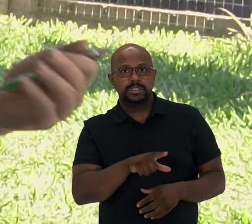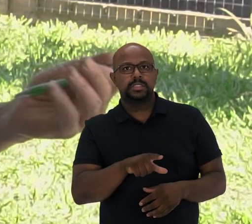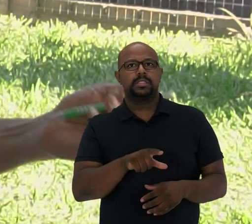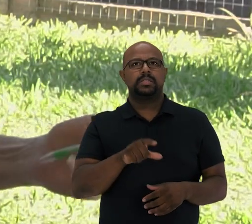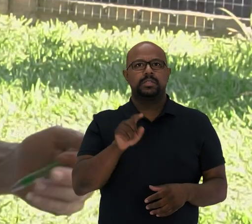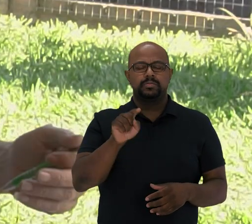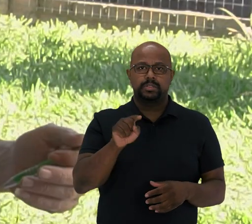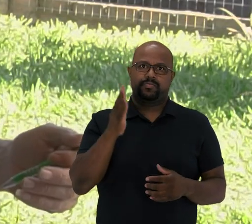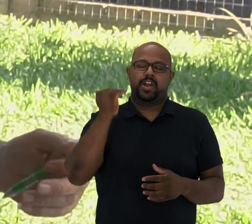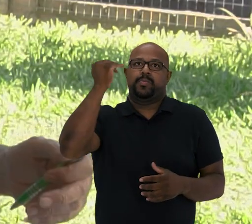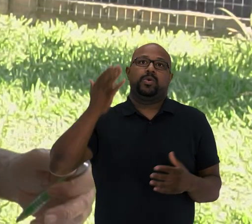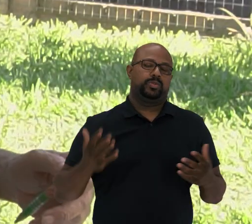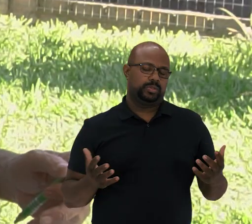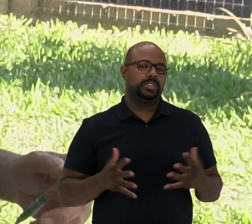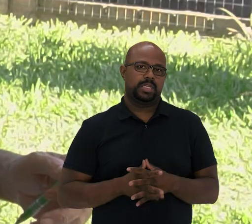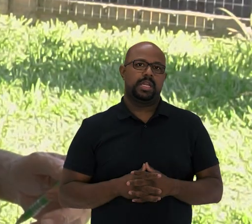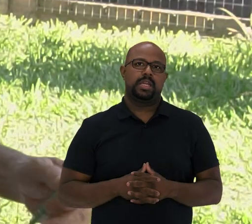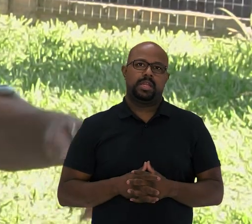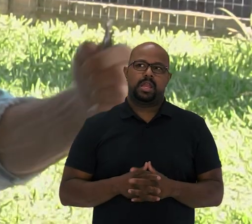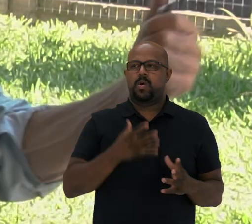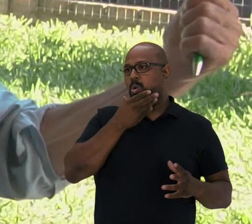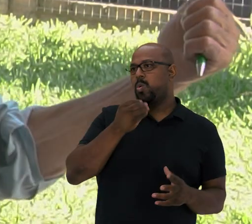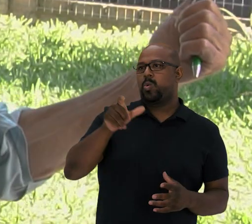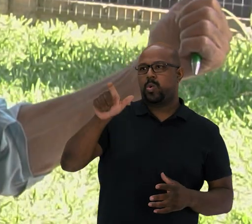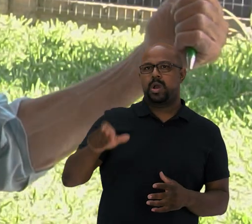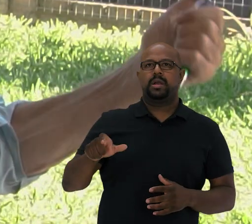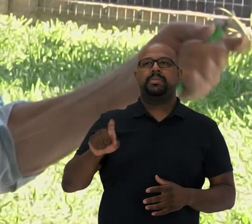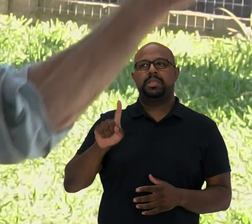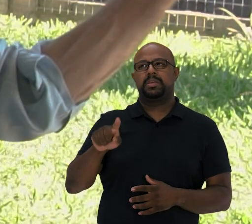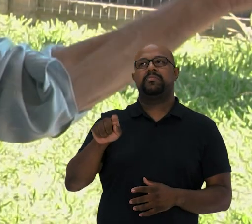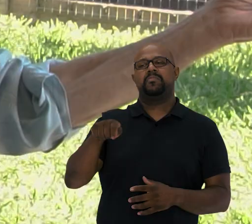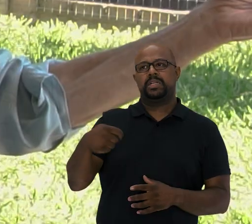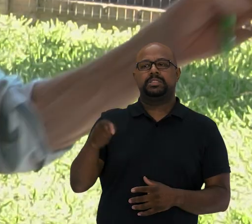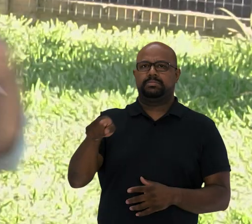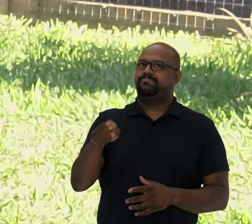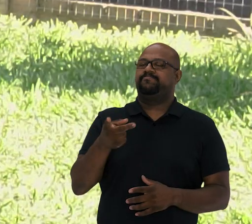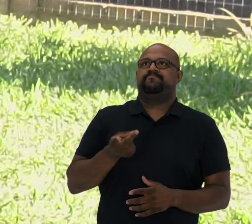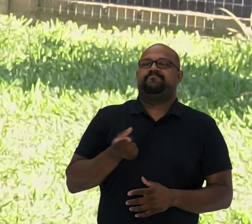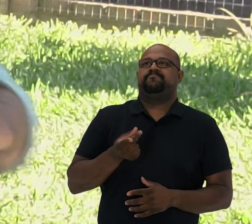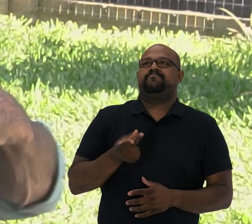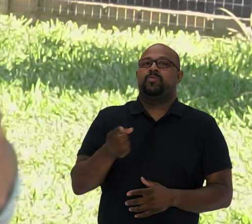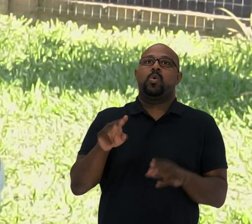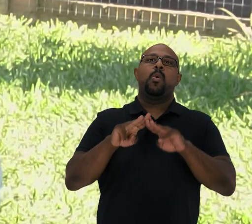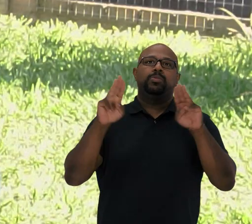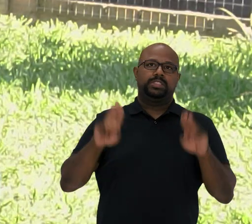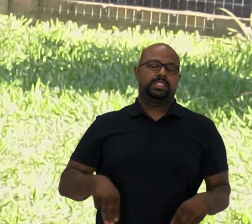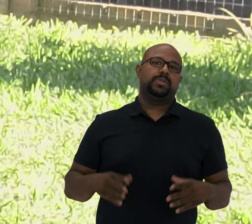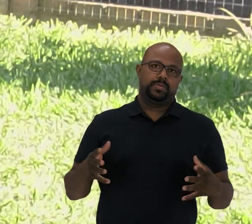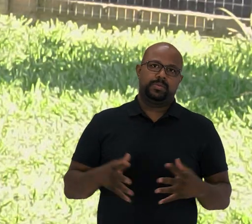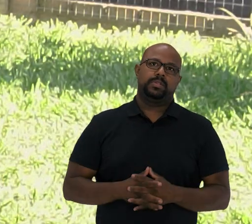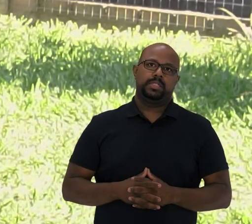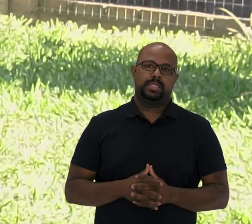conseguiu ficar, eu digo, famoso, né? É um homem que será imortalizado com o museu,